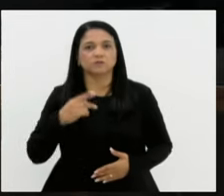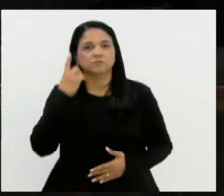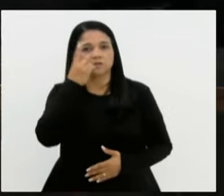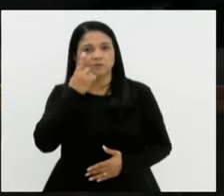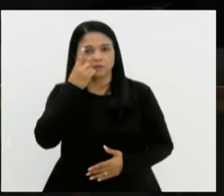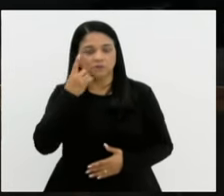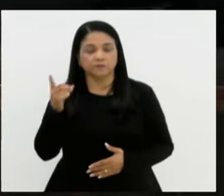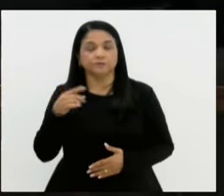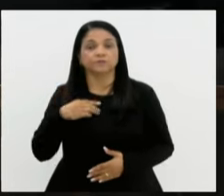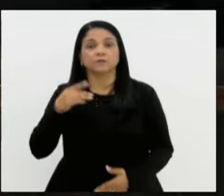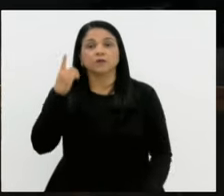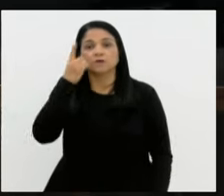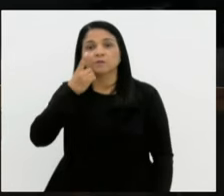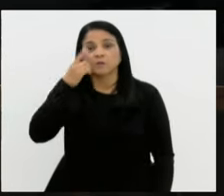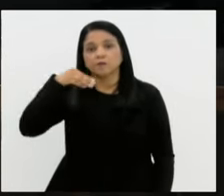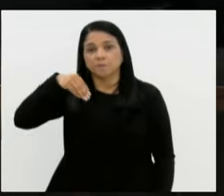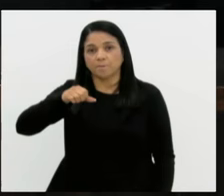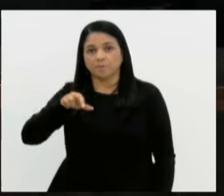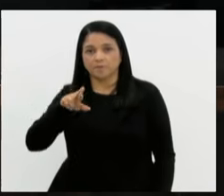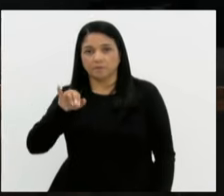Deputada Marina, do MST.